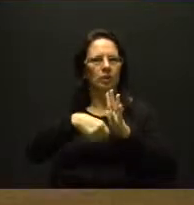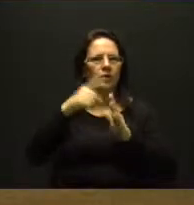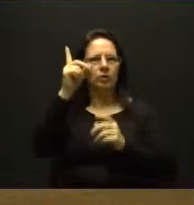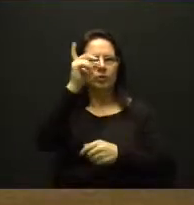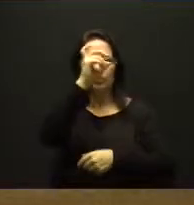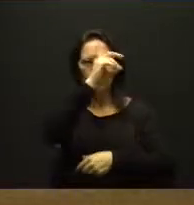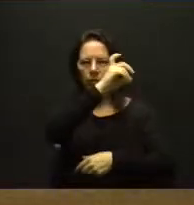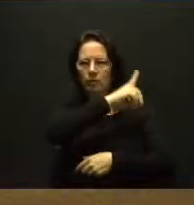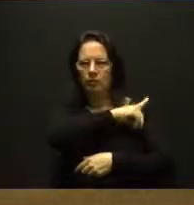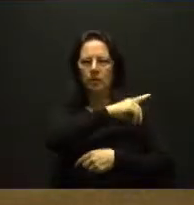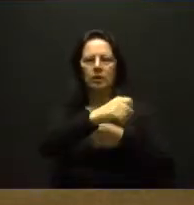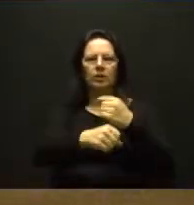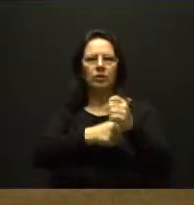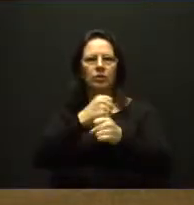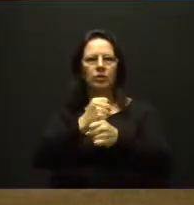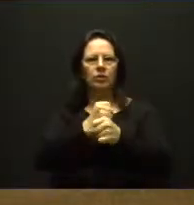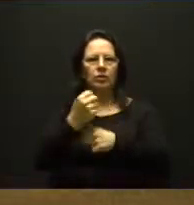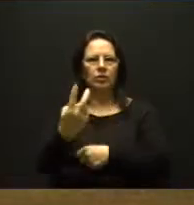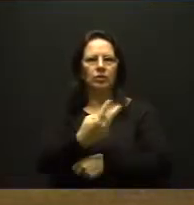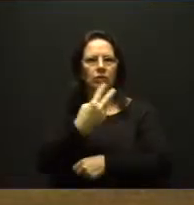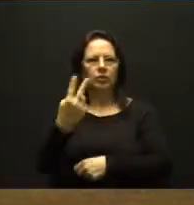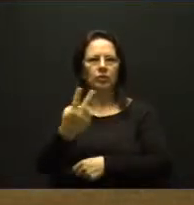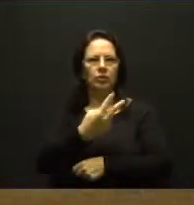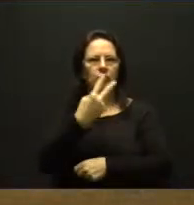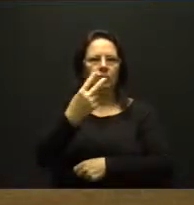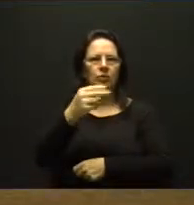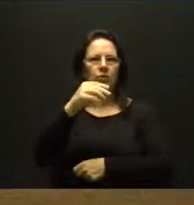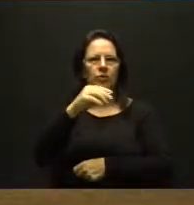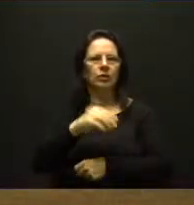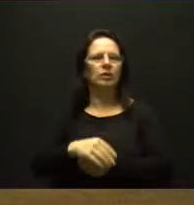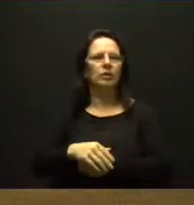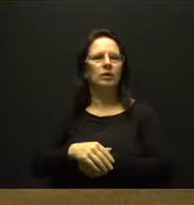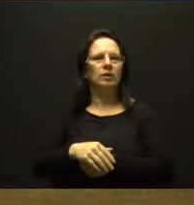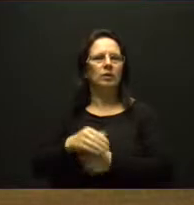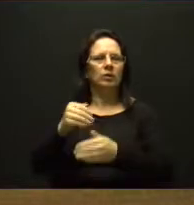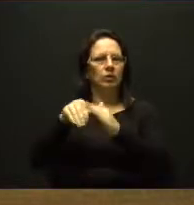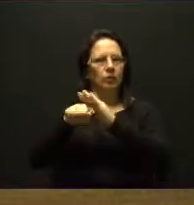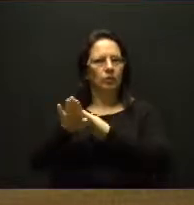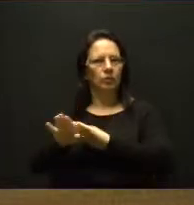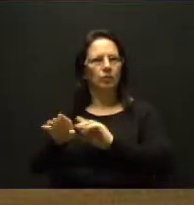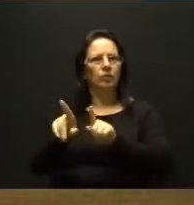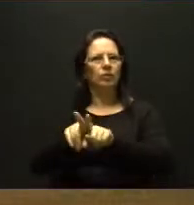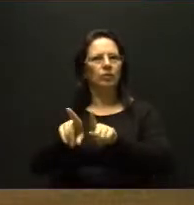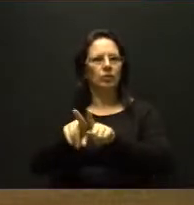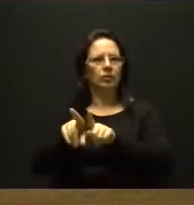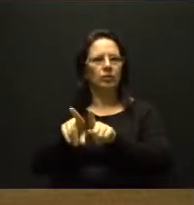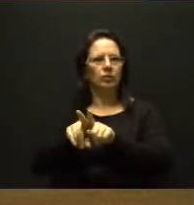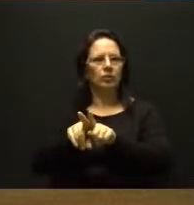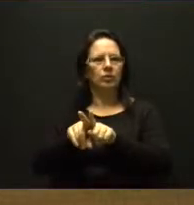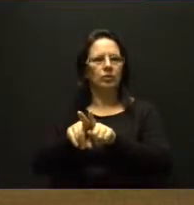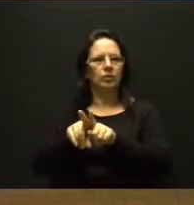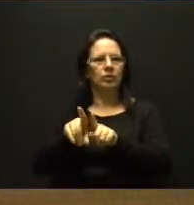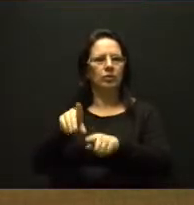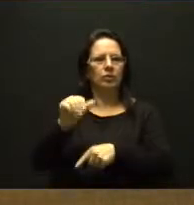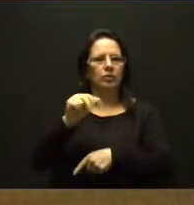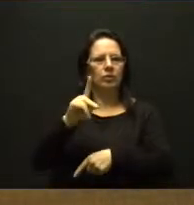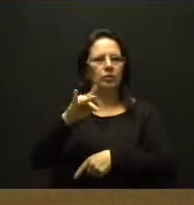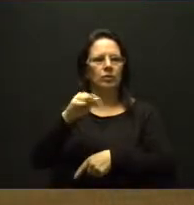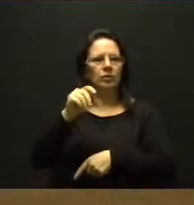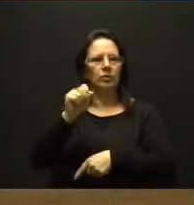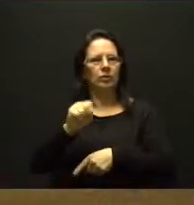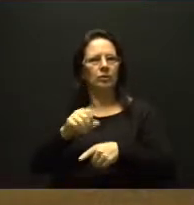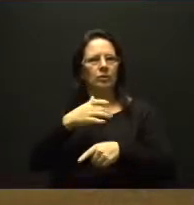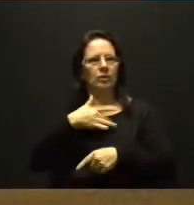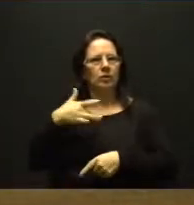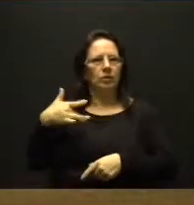atravessando sem dúvida esse valor que irá entrar nos cofres municipais voltarão ao nosso município através das demandas que são necessárias de